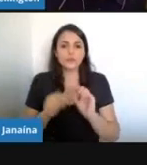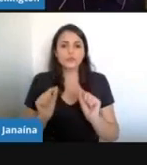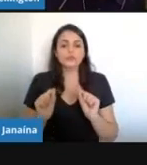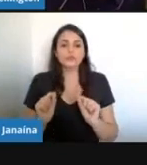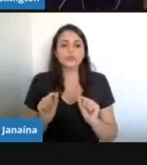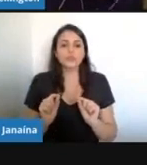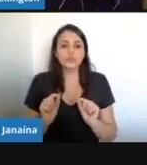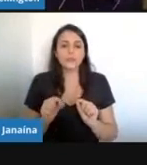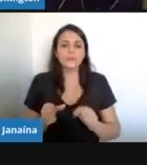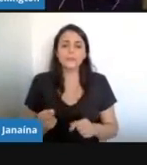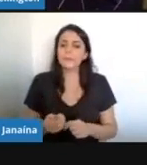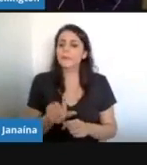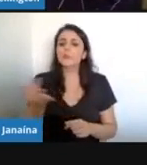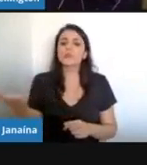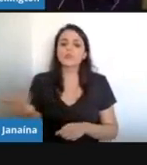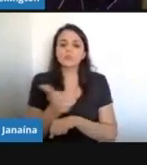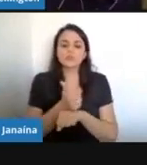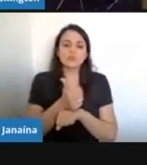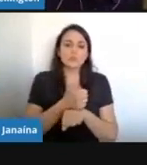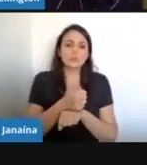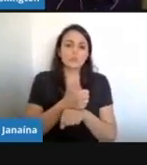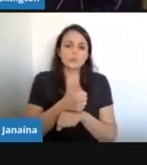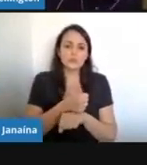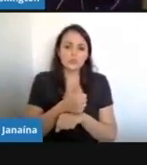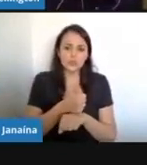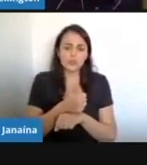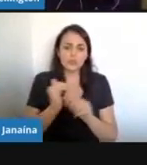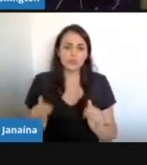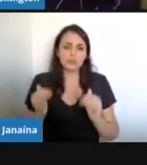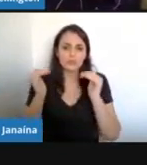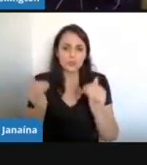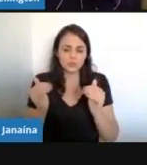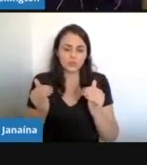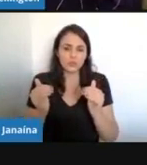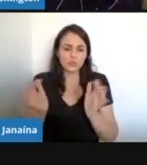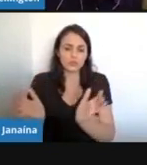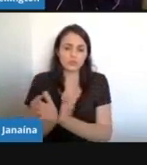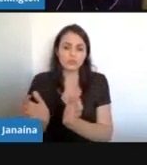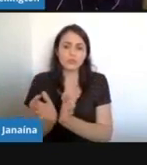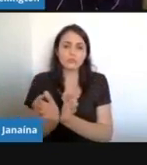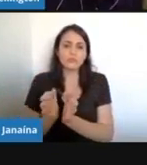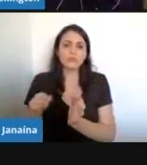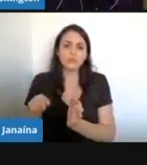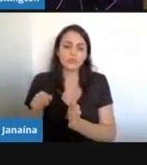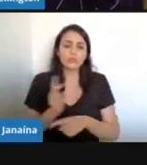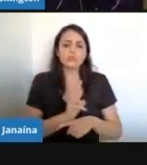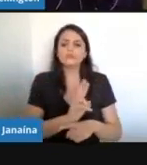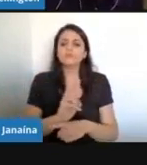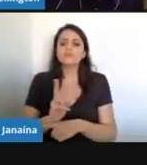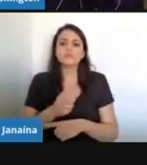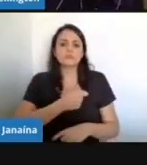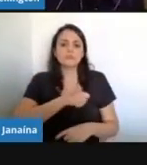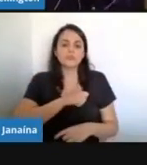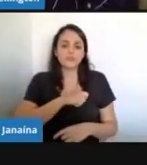aqui, no caso, da quantidade de profissionais de nível superior que compõem a equipe de vigilância epidemiológica